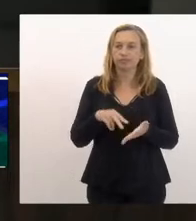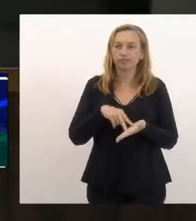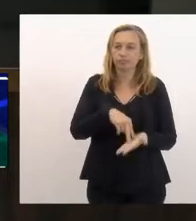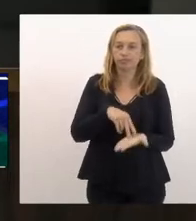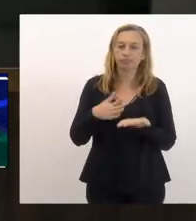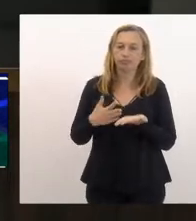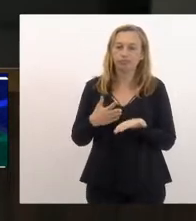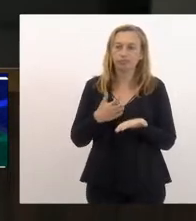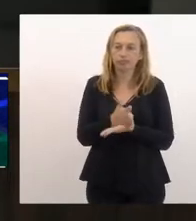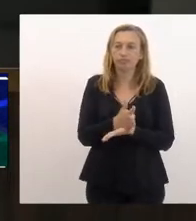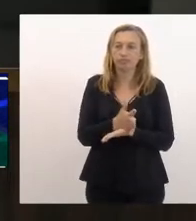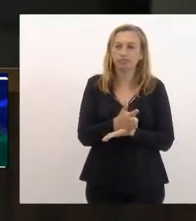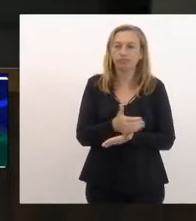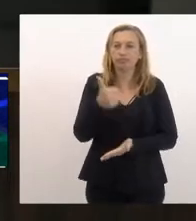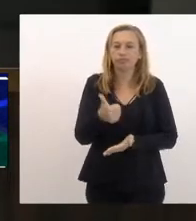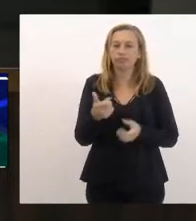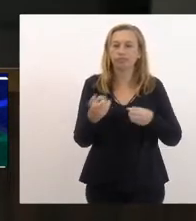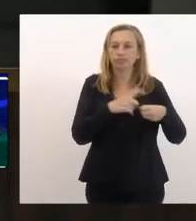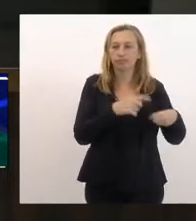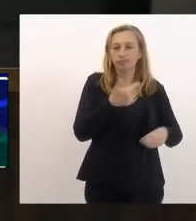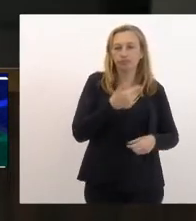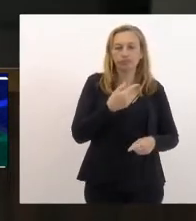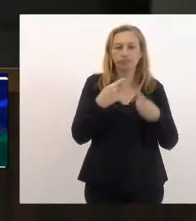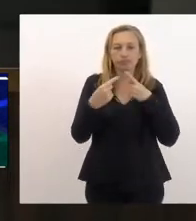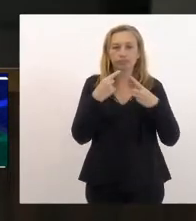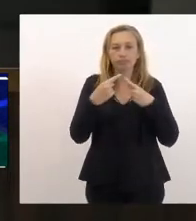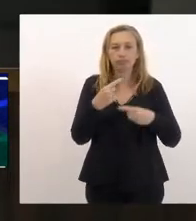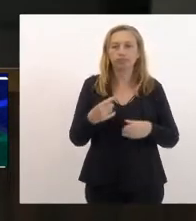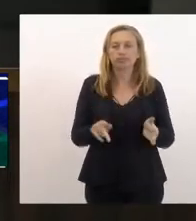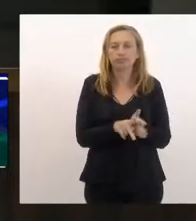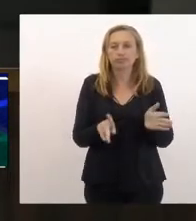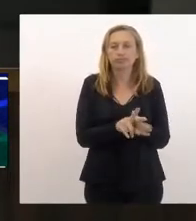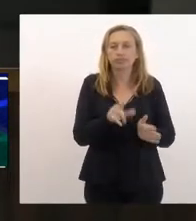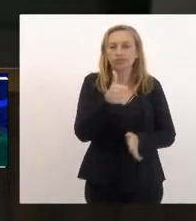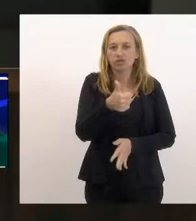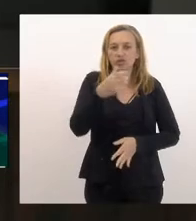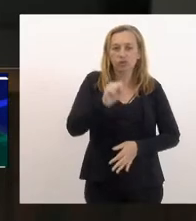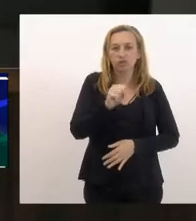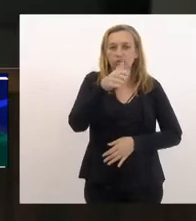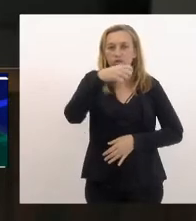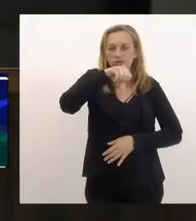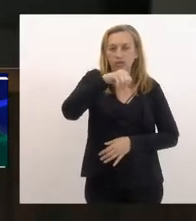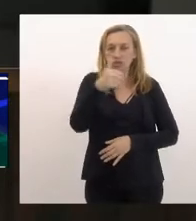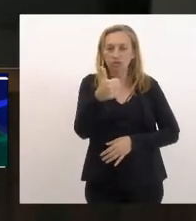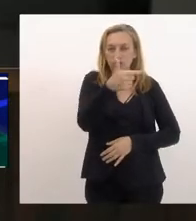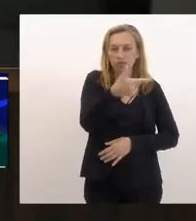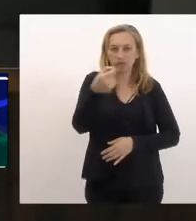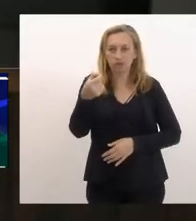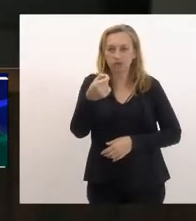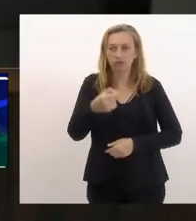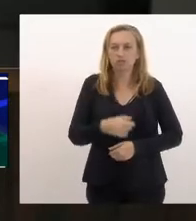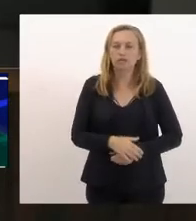permaneçam como estão. Aprovado em primeira, retorna em segunda discussão. Projeto de Lei 2891 de 20.